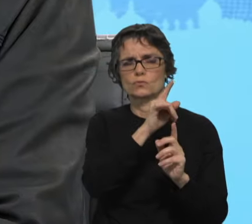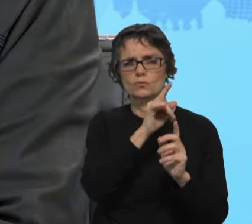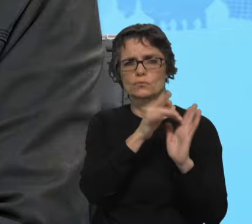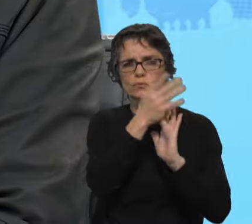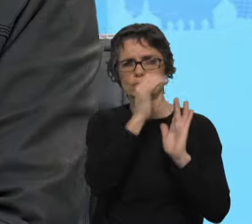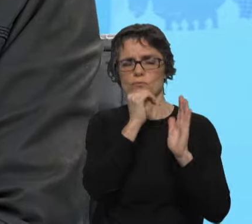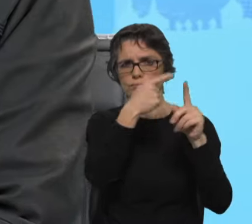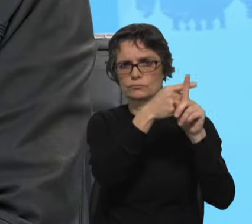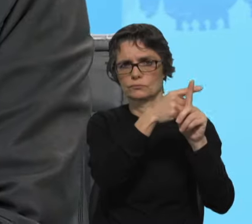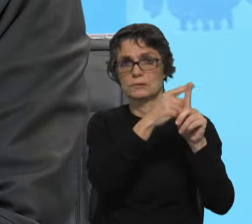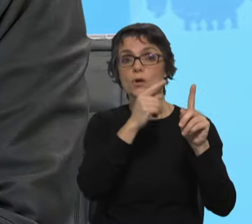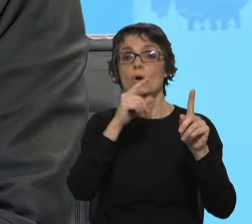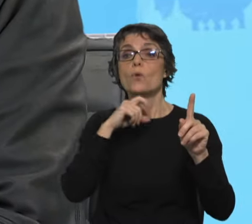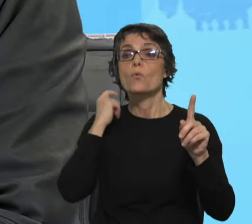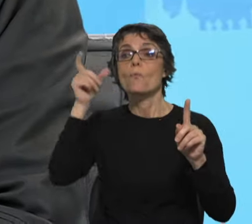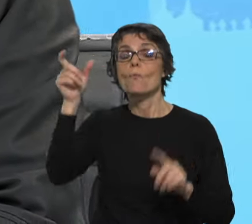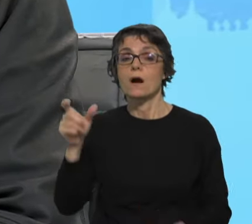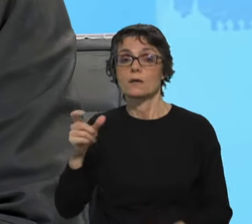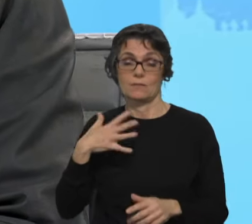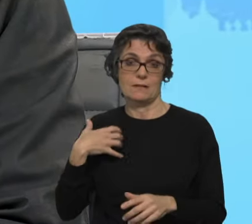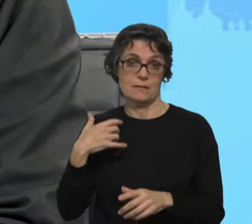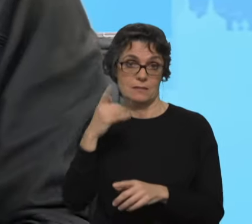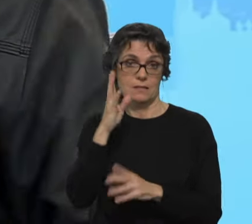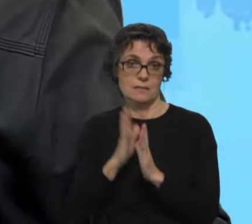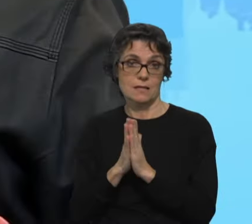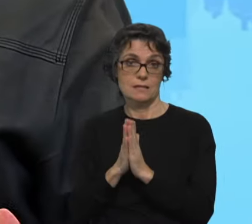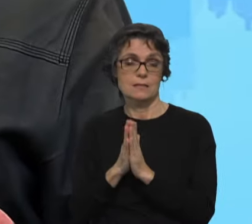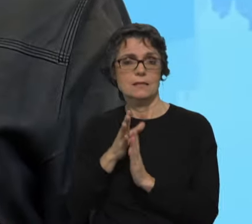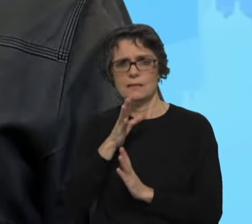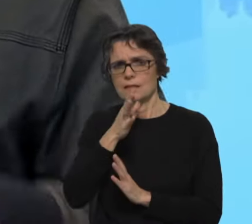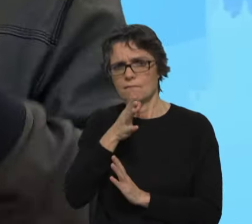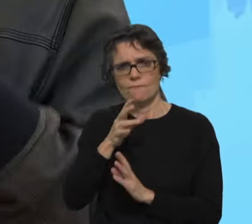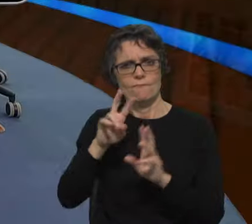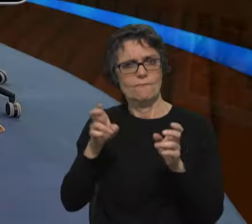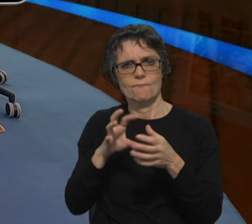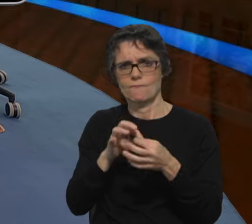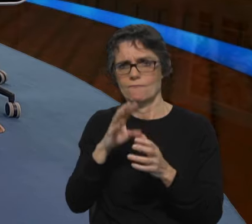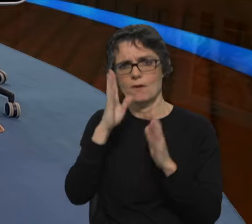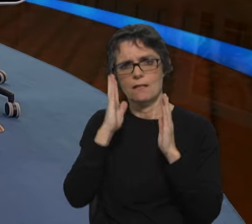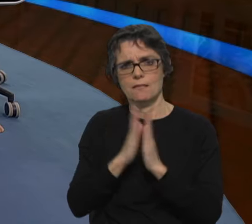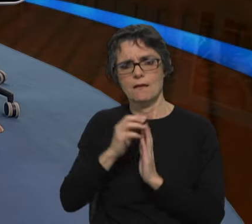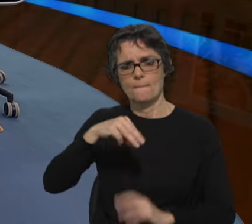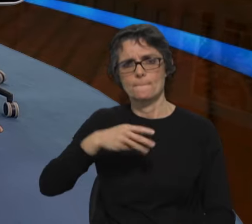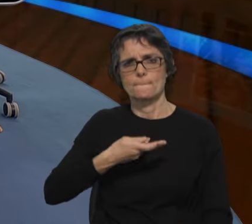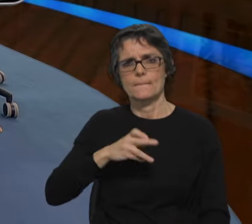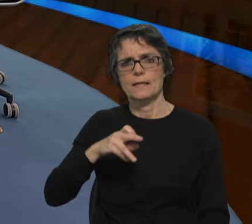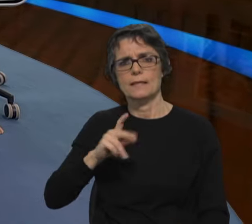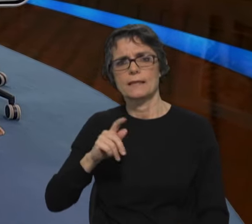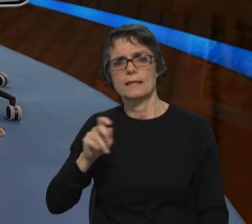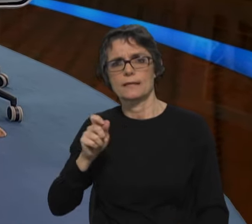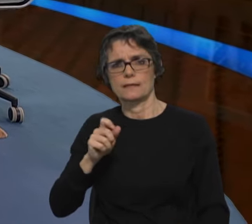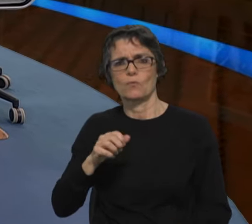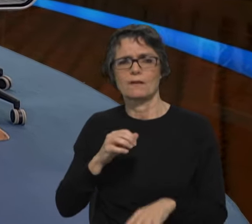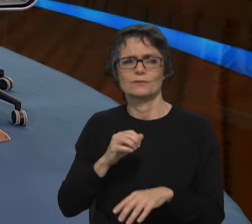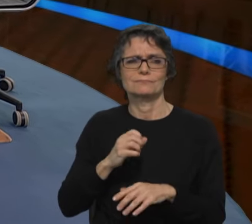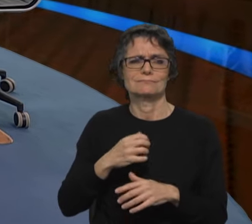pároco vai faz sempre referência a Maria Madalena e e e e e o seu arrependimento e de tal modo